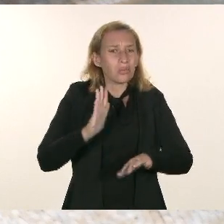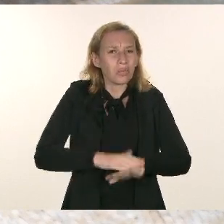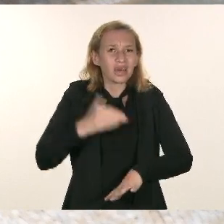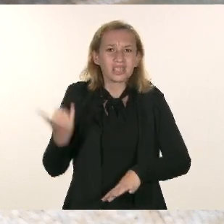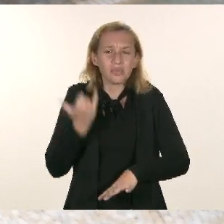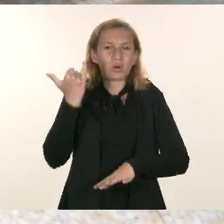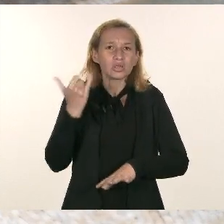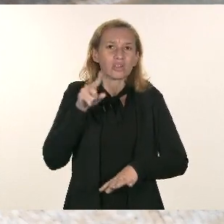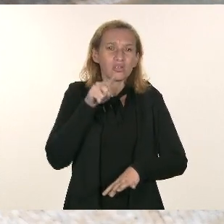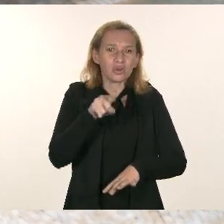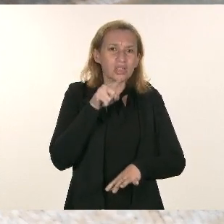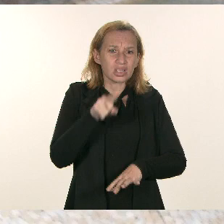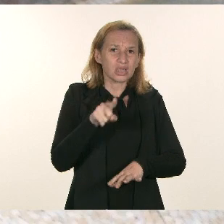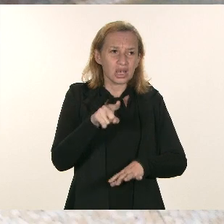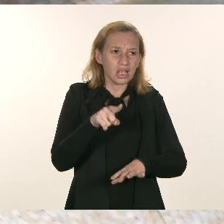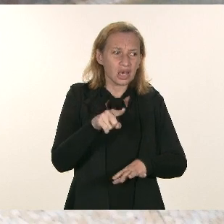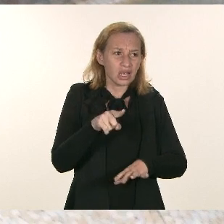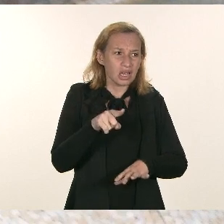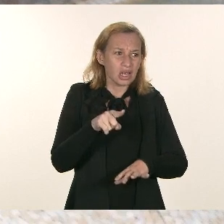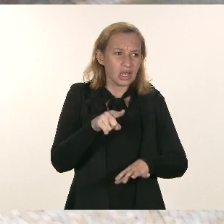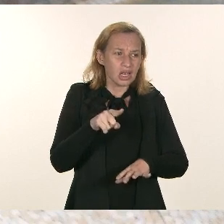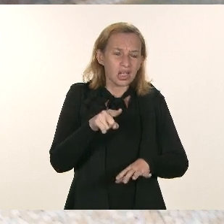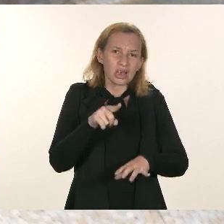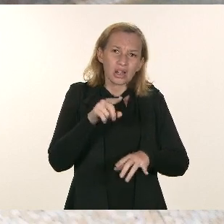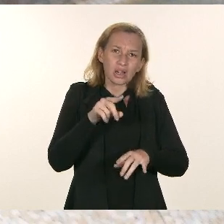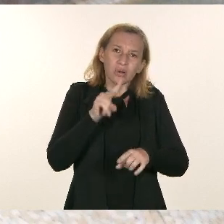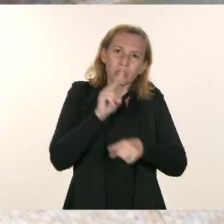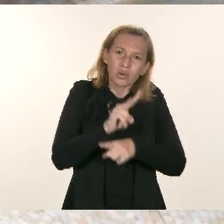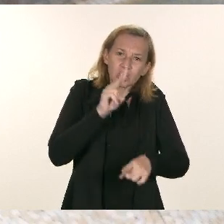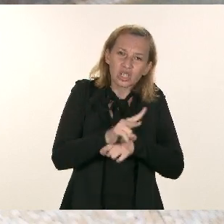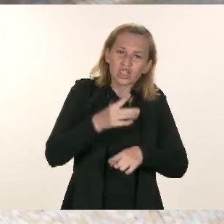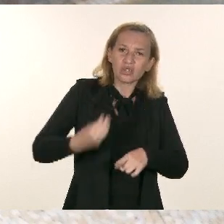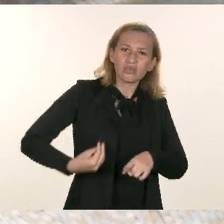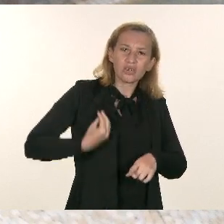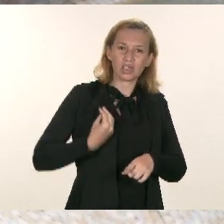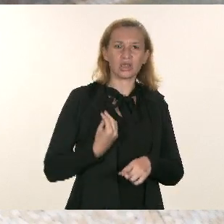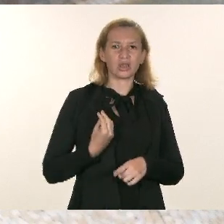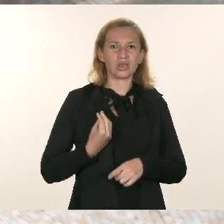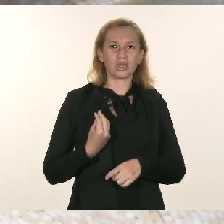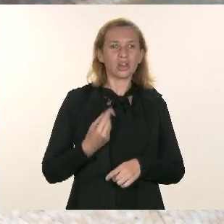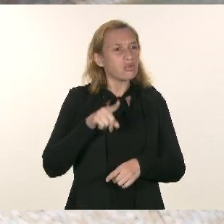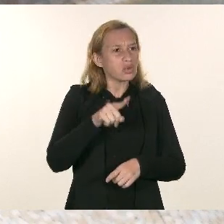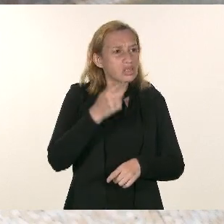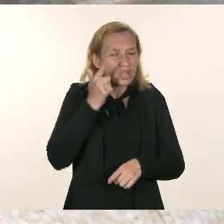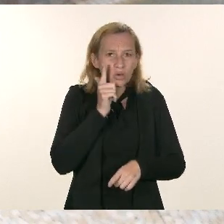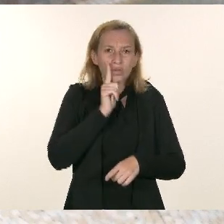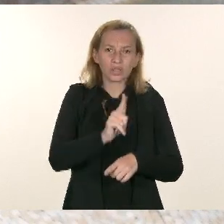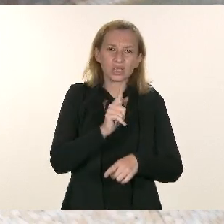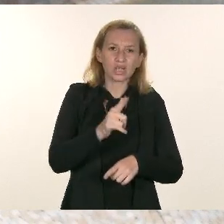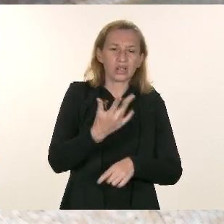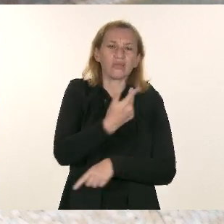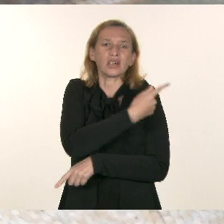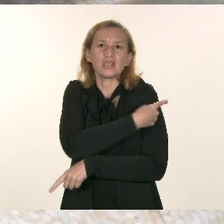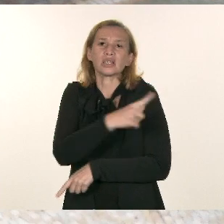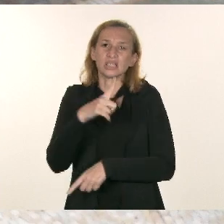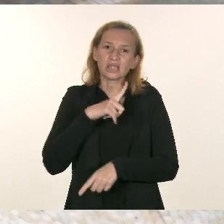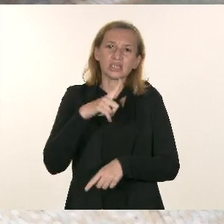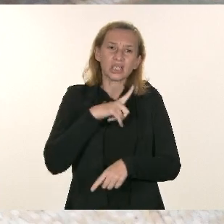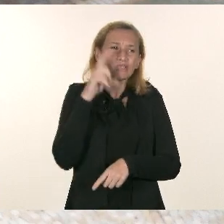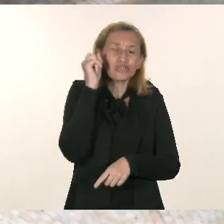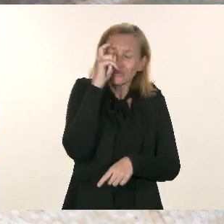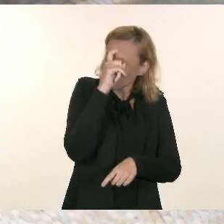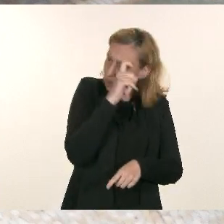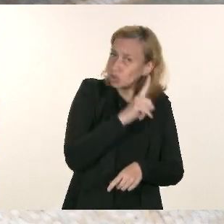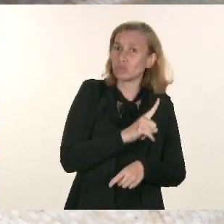você defender a vida, você conseguir as vacinas com muito